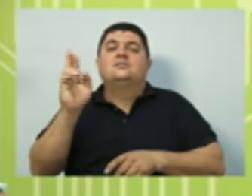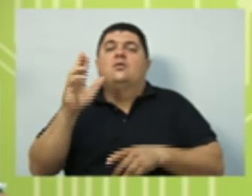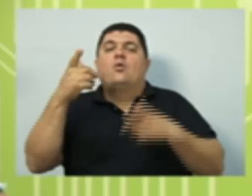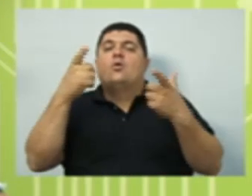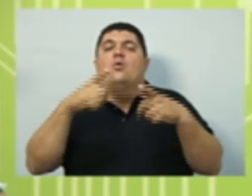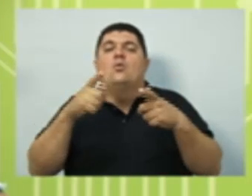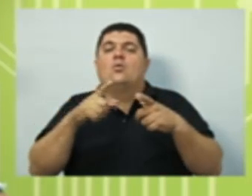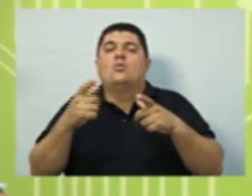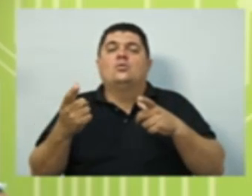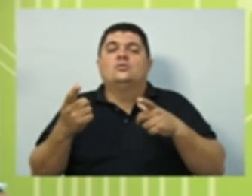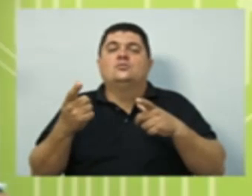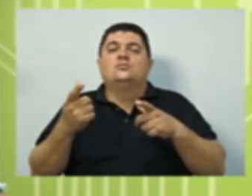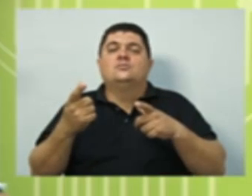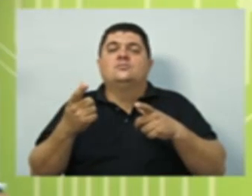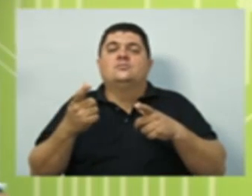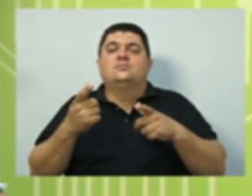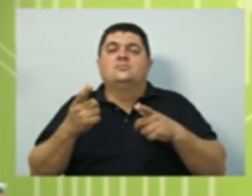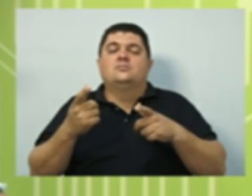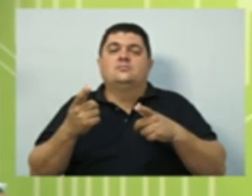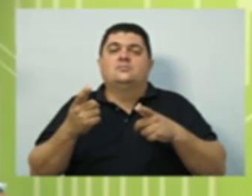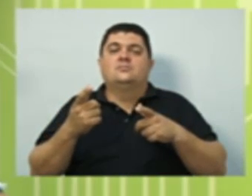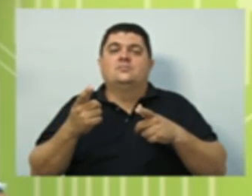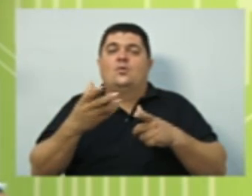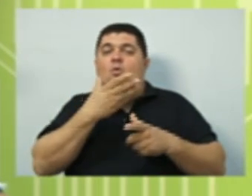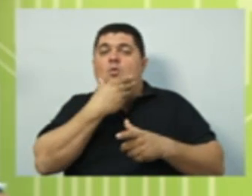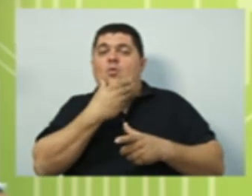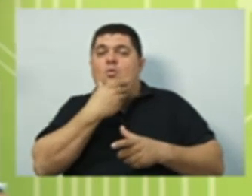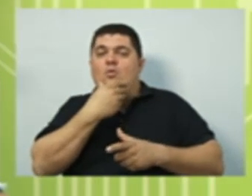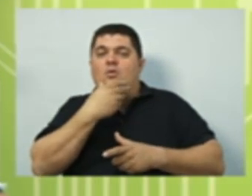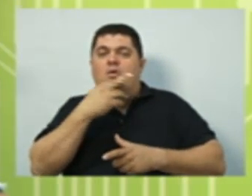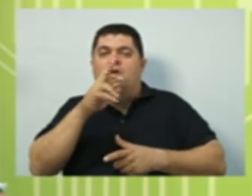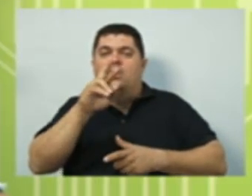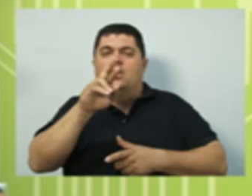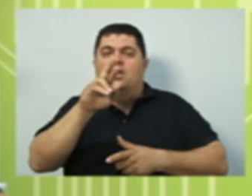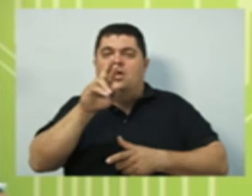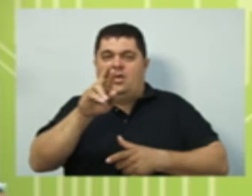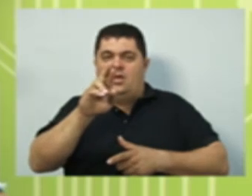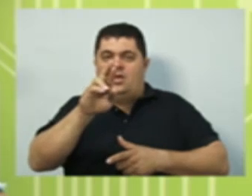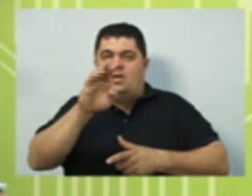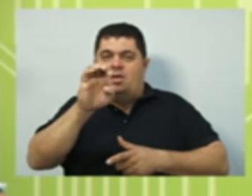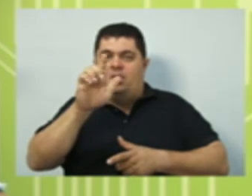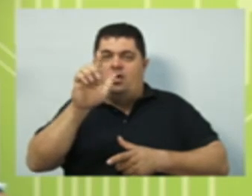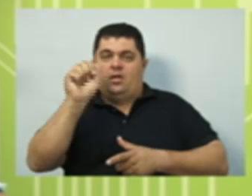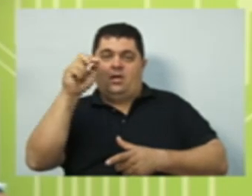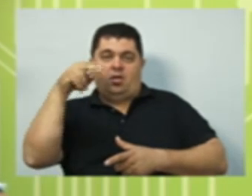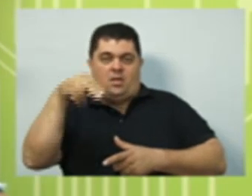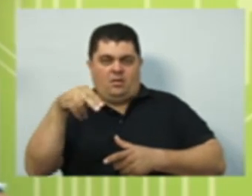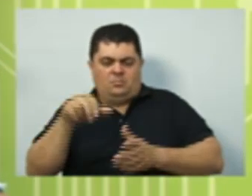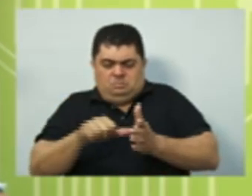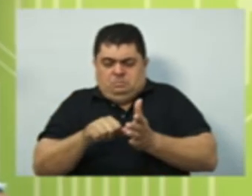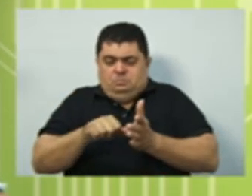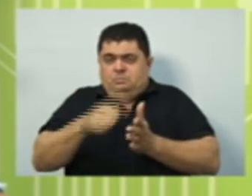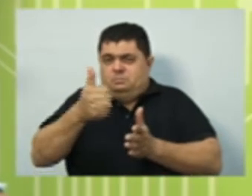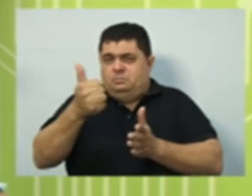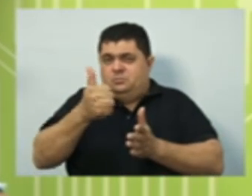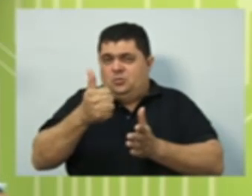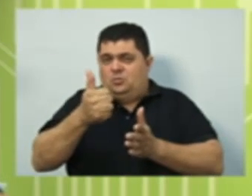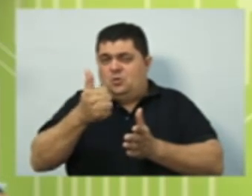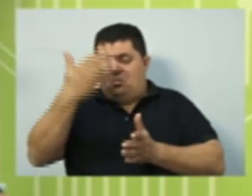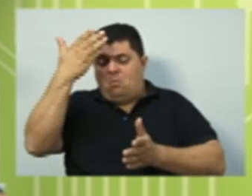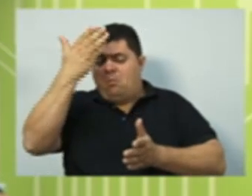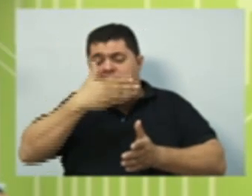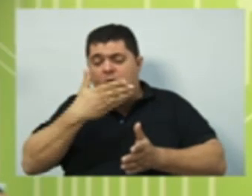esta reflexão. Ela vem de um homem chamado Hegel. Hegel talvez seja o primeiro a